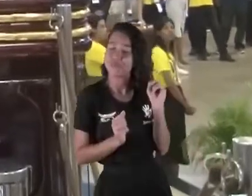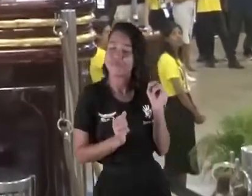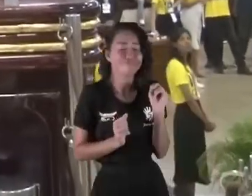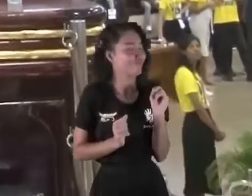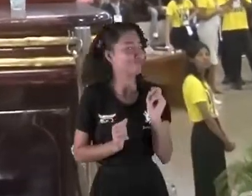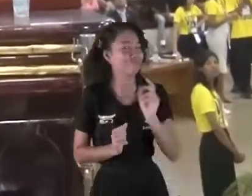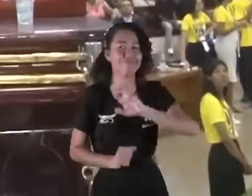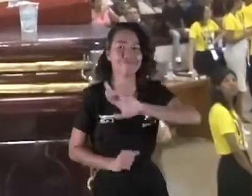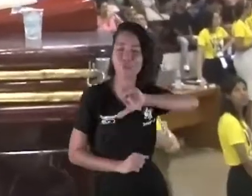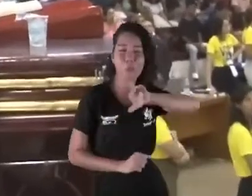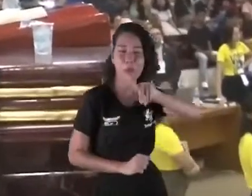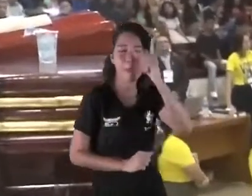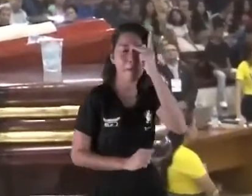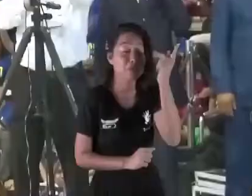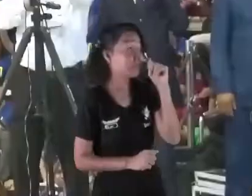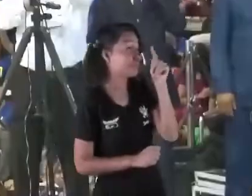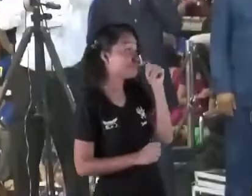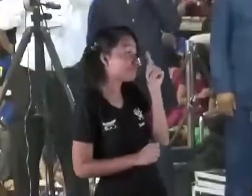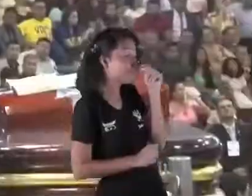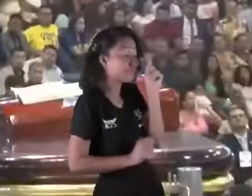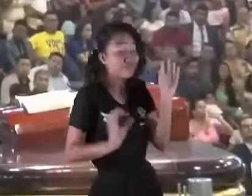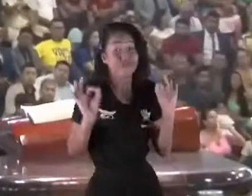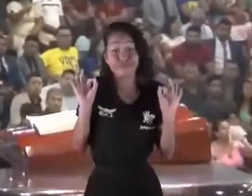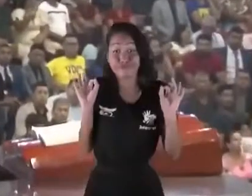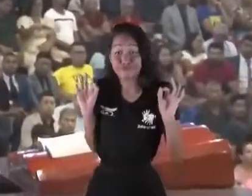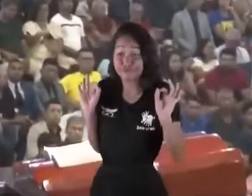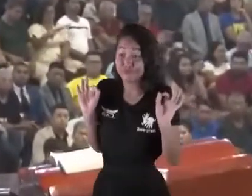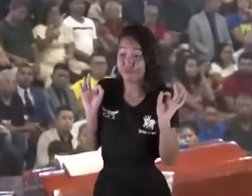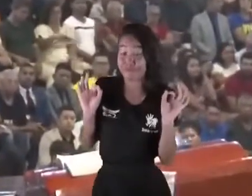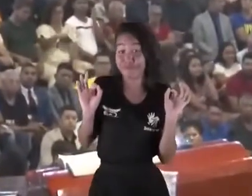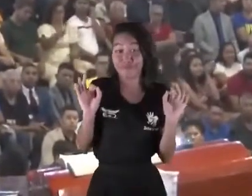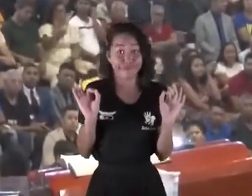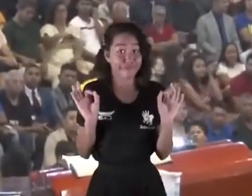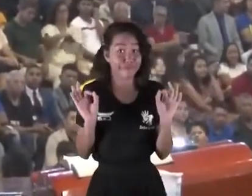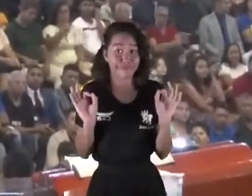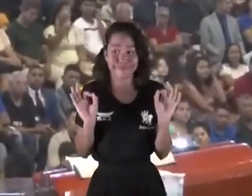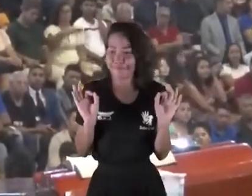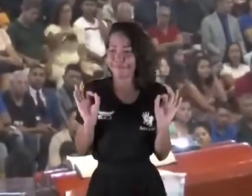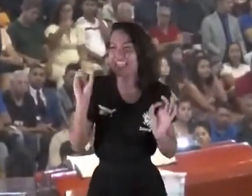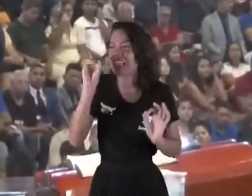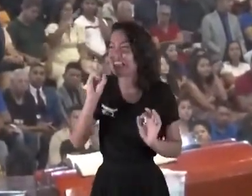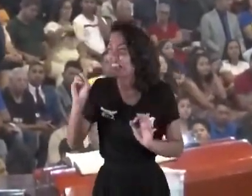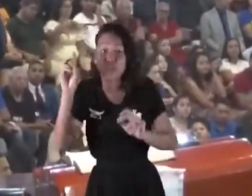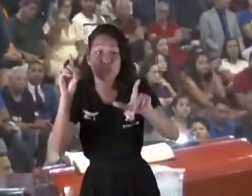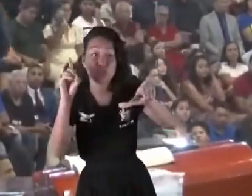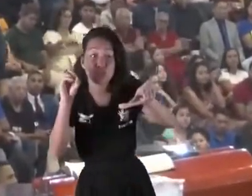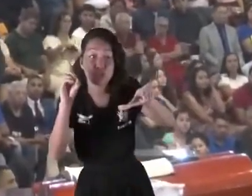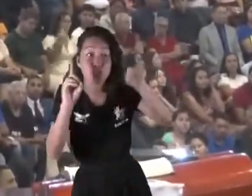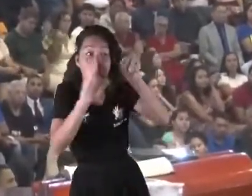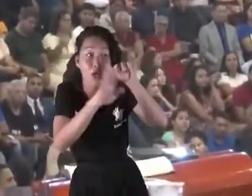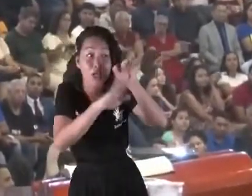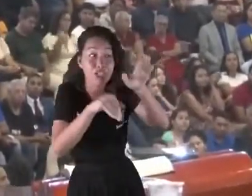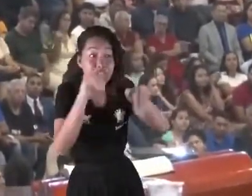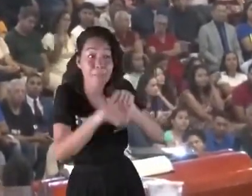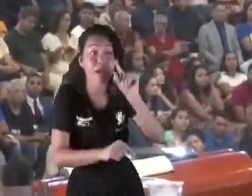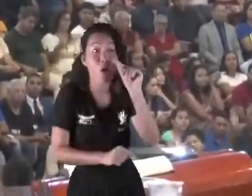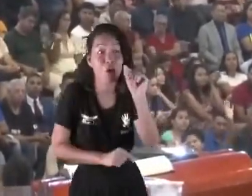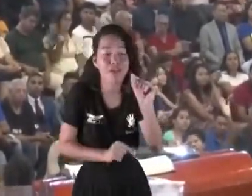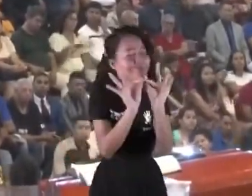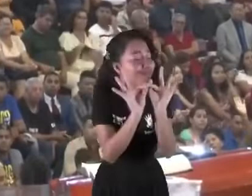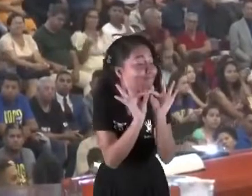de gente que se acha o tal. Todo chamado que viu a glória é